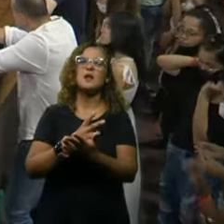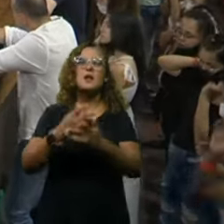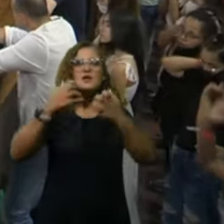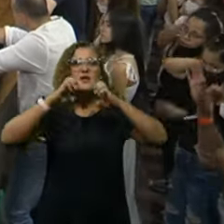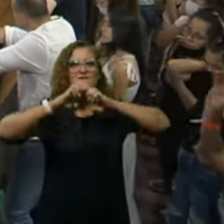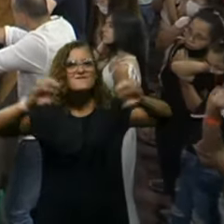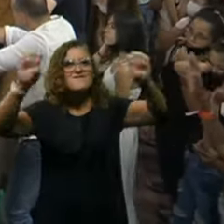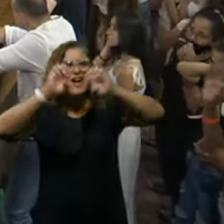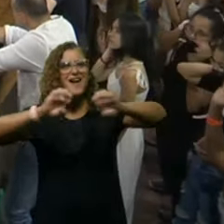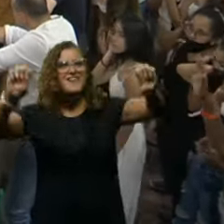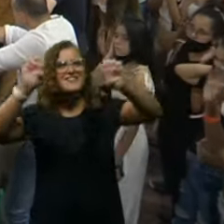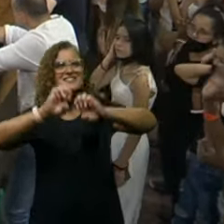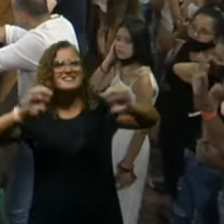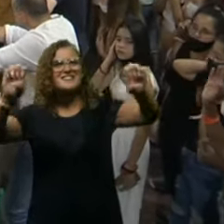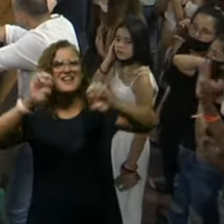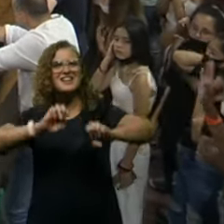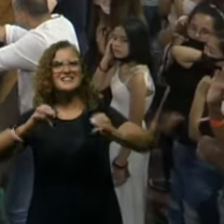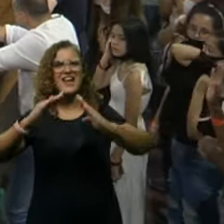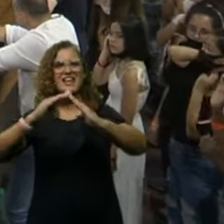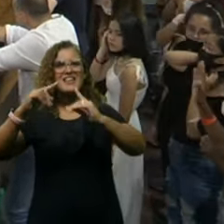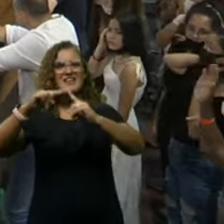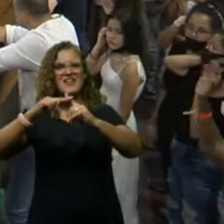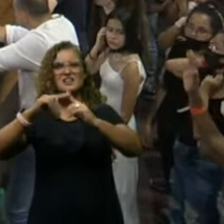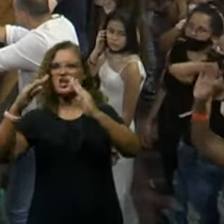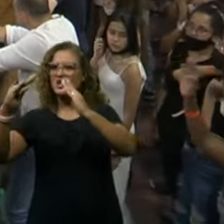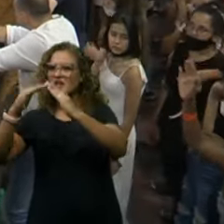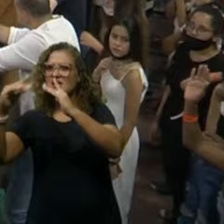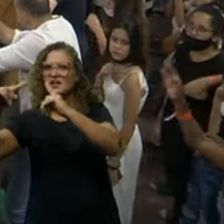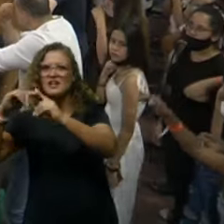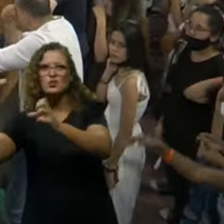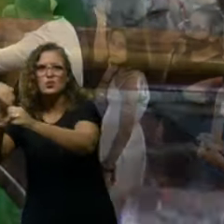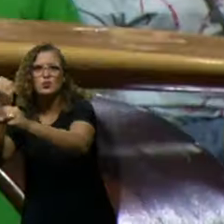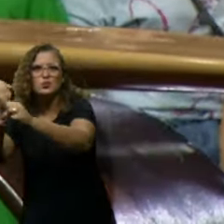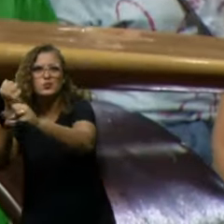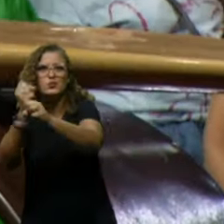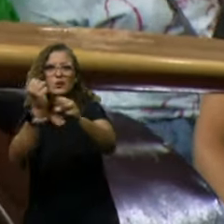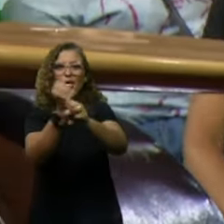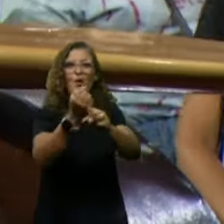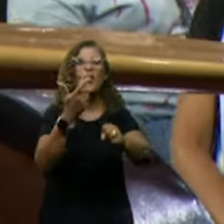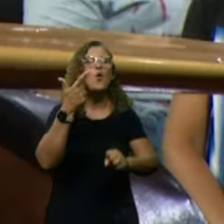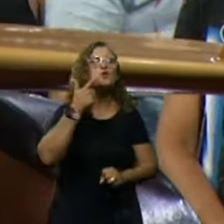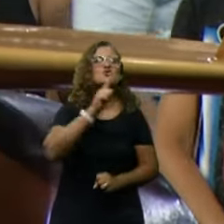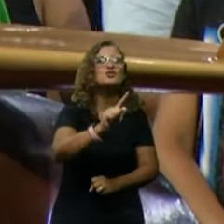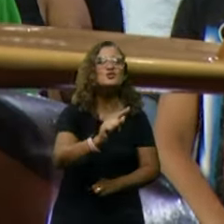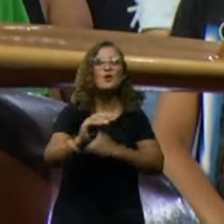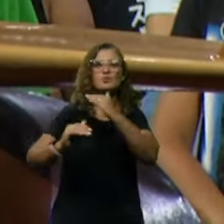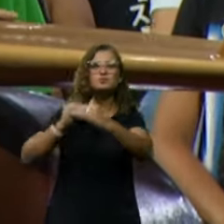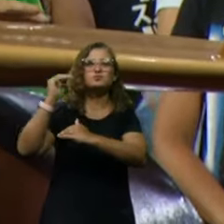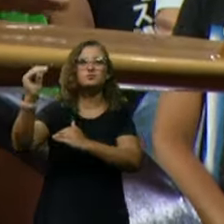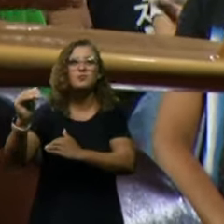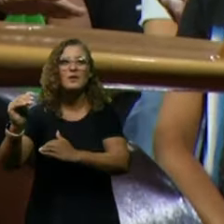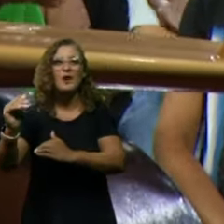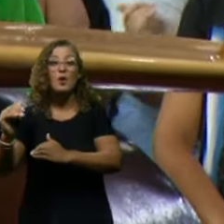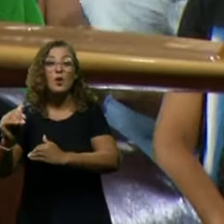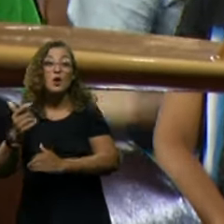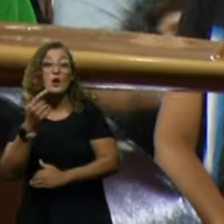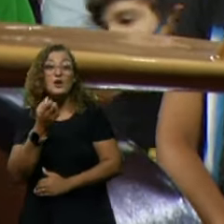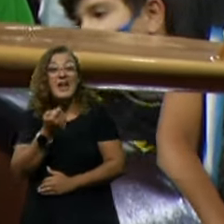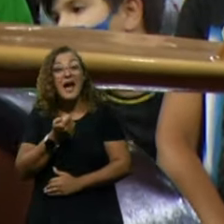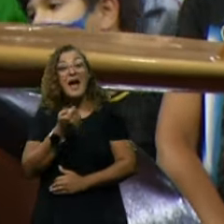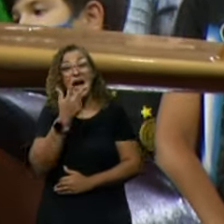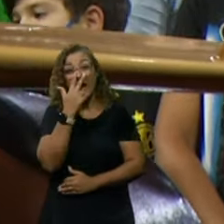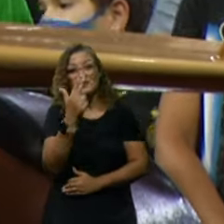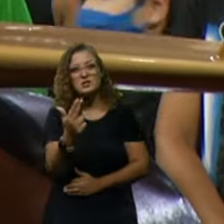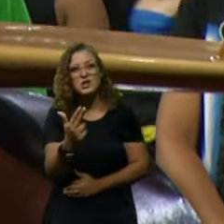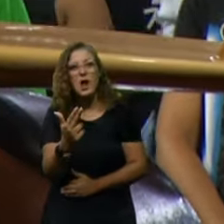ganhar tem muita igreja para abrir é aquilo que a gente acha que construiu até agora é só plataforma a partir